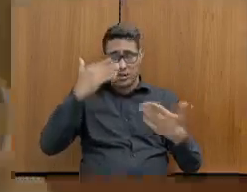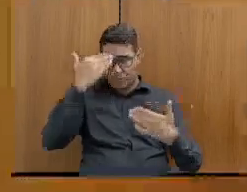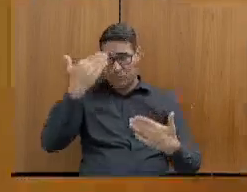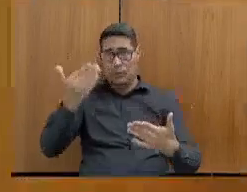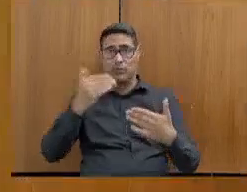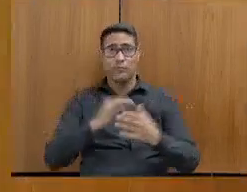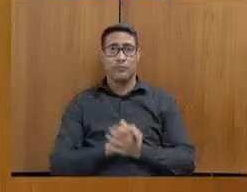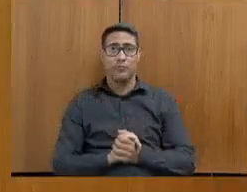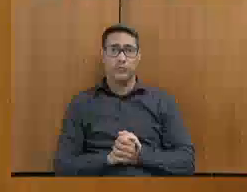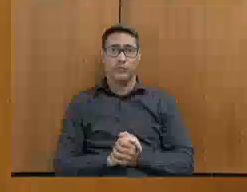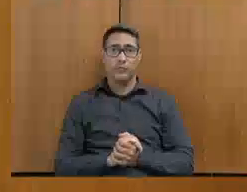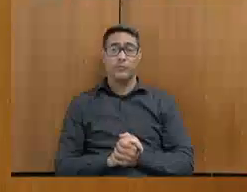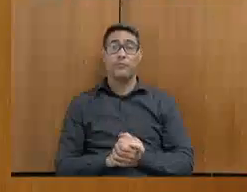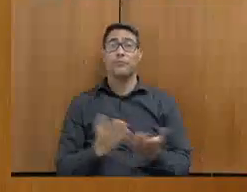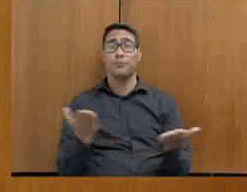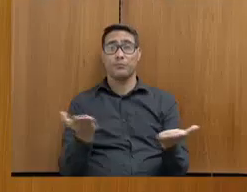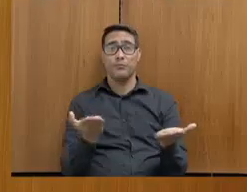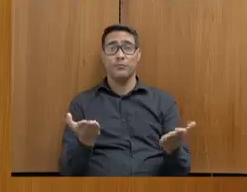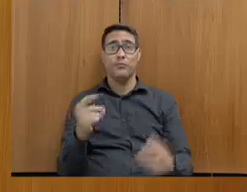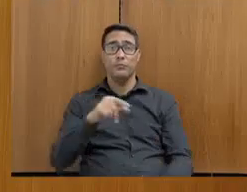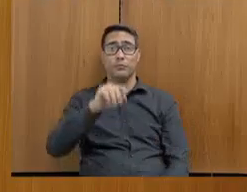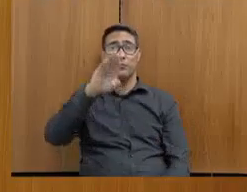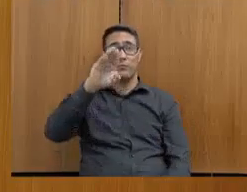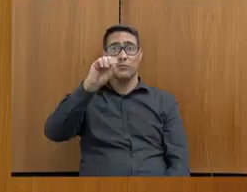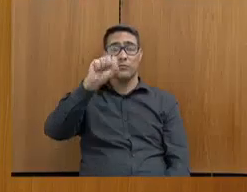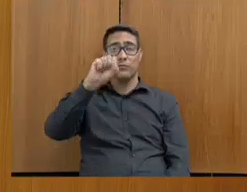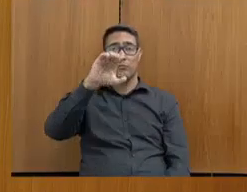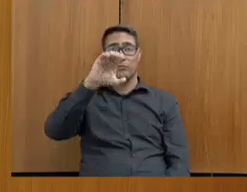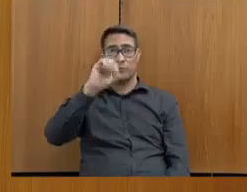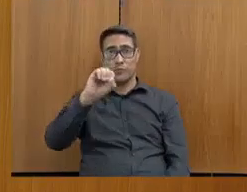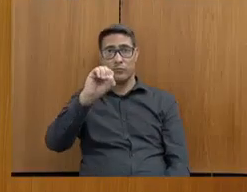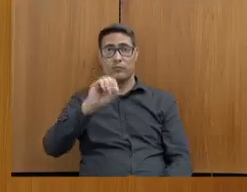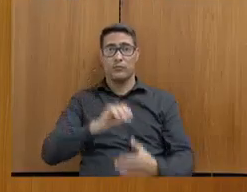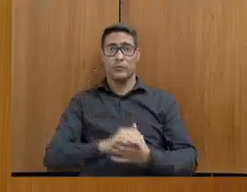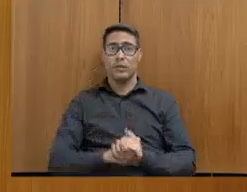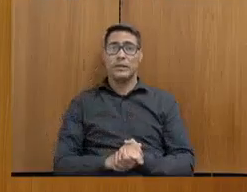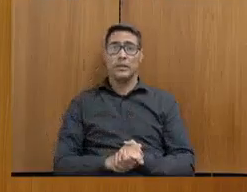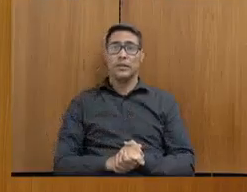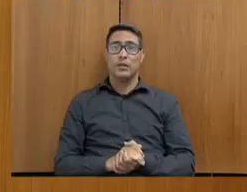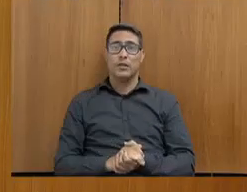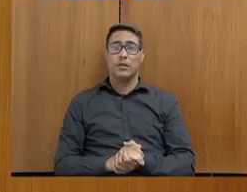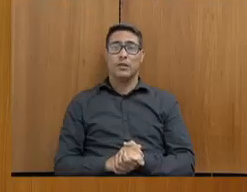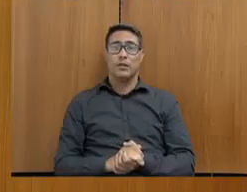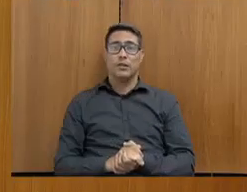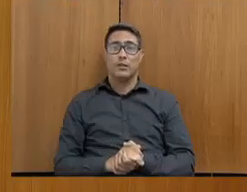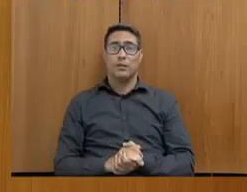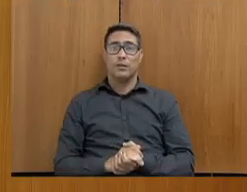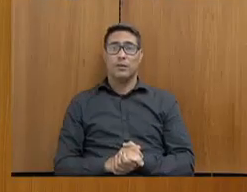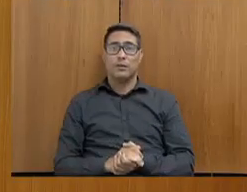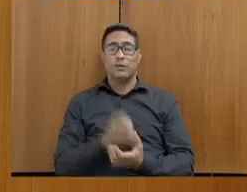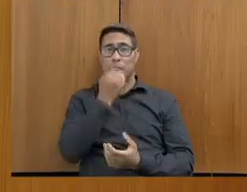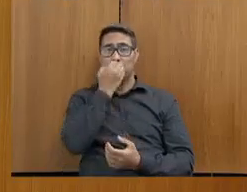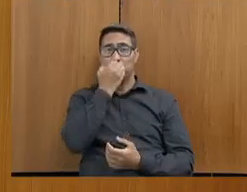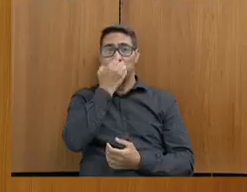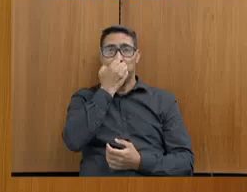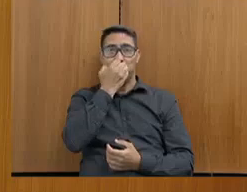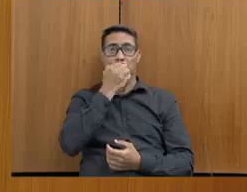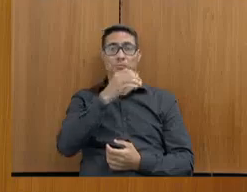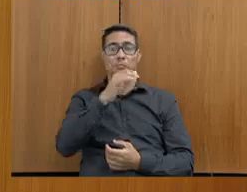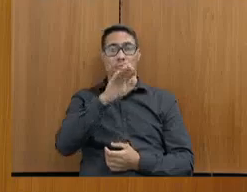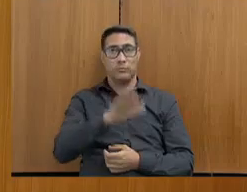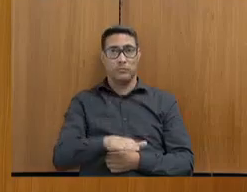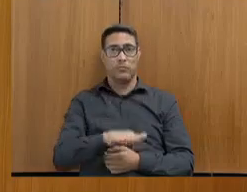obrigado passa a palavra Deputado Bosco nas suas considerações iniciais Boa tarde a todos